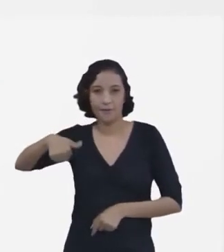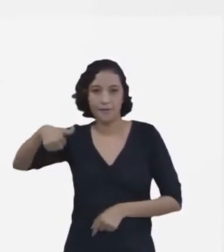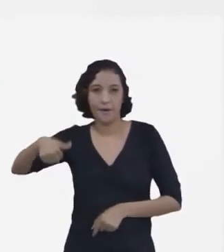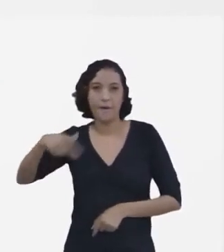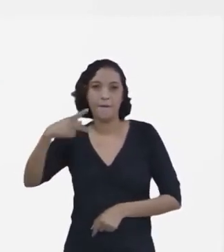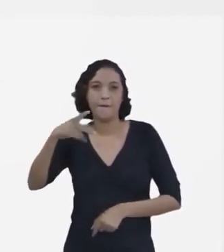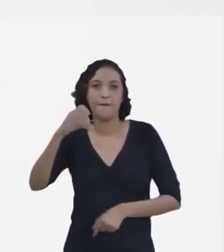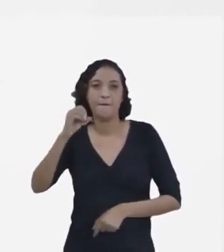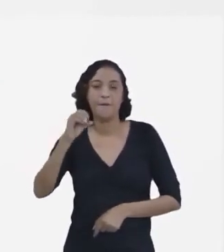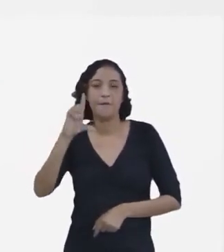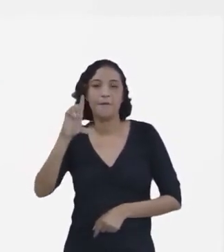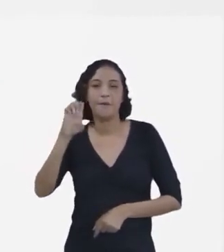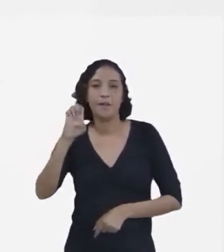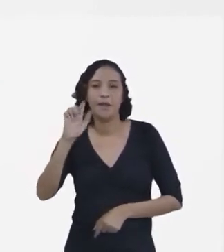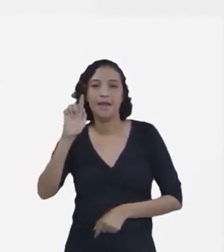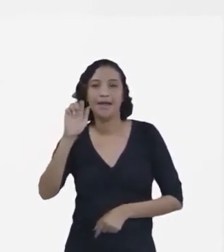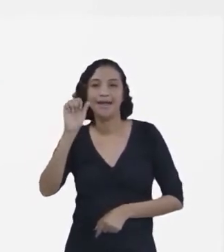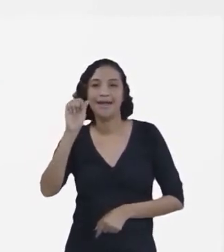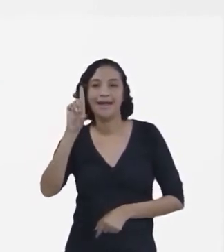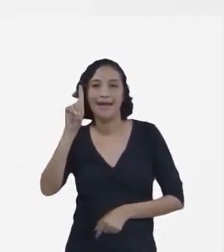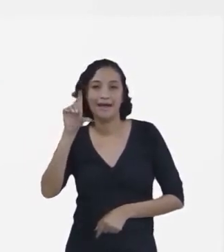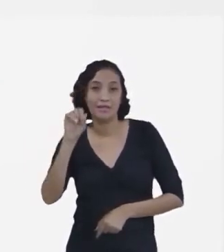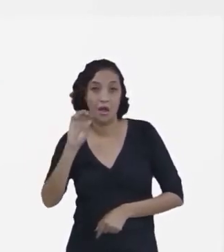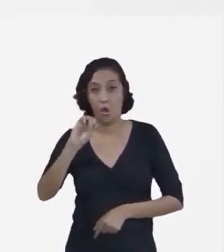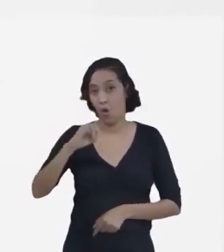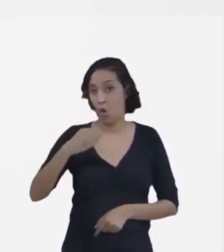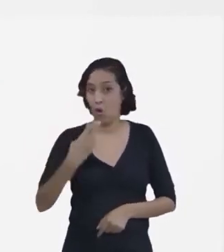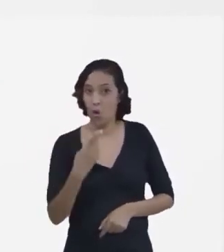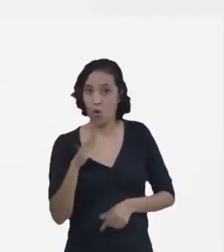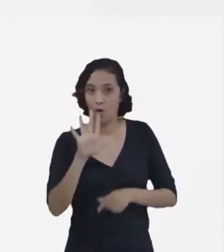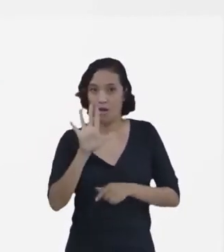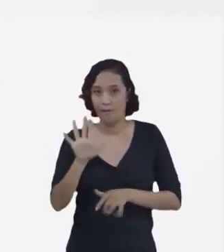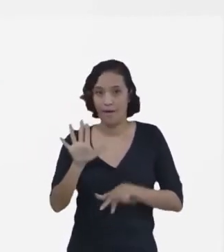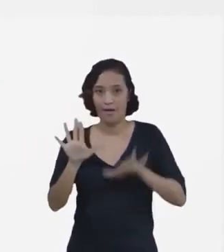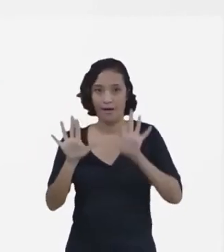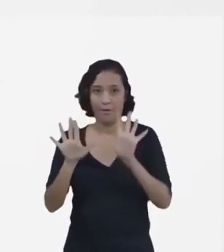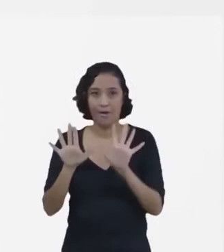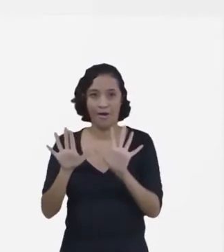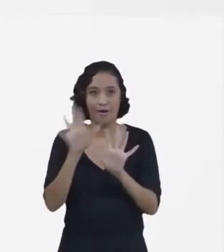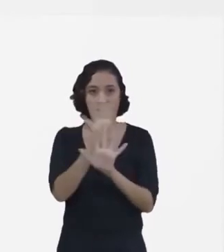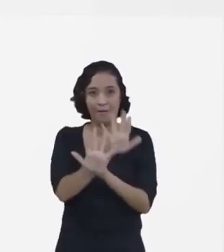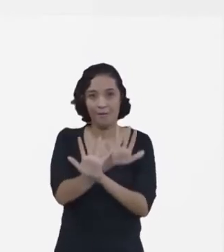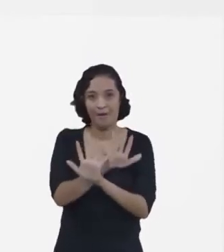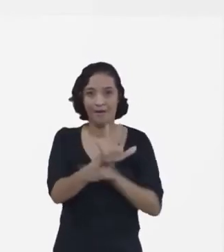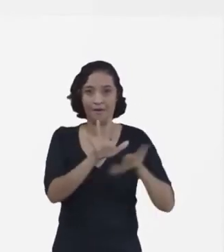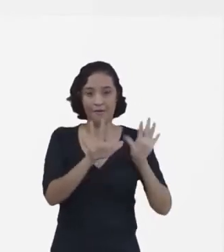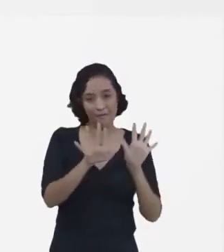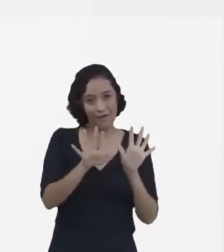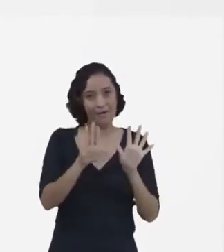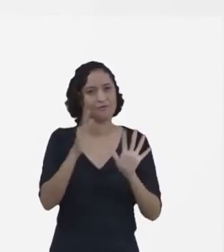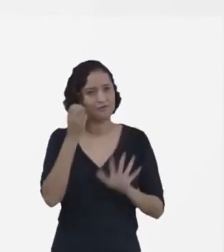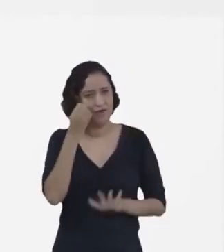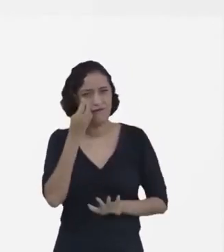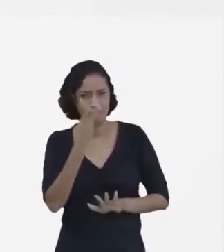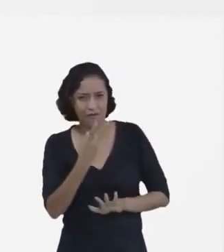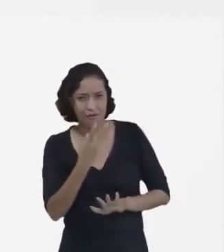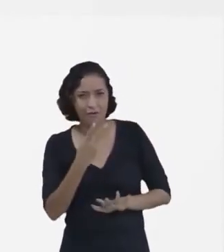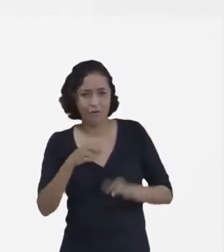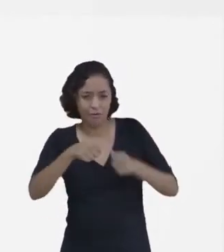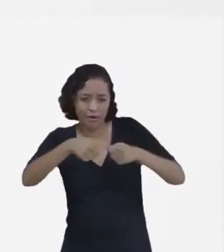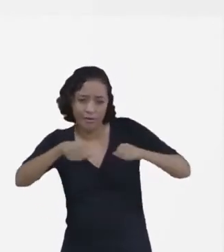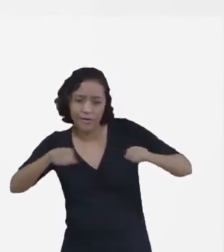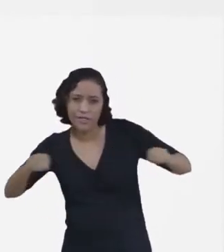sobre palmo, um palmo, 2 palmos, não é a palma de banana, isso é um palmo, sim, a distância de